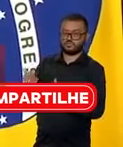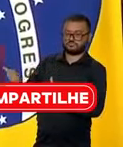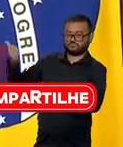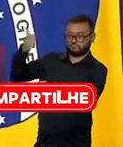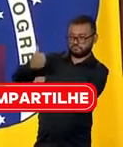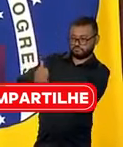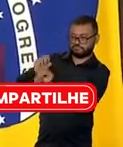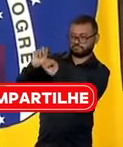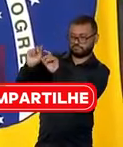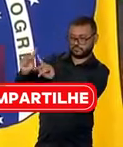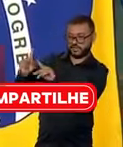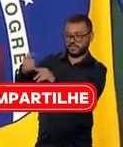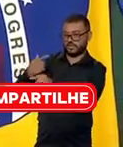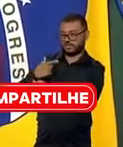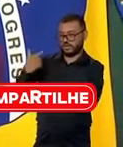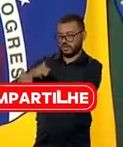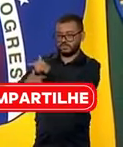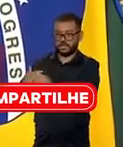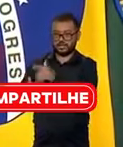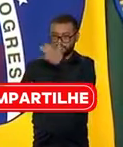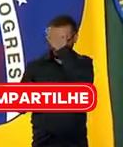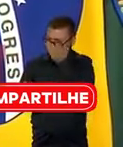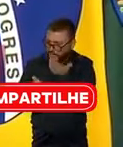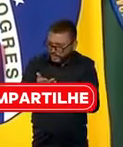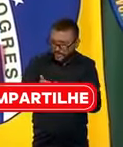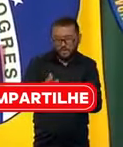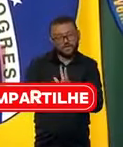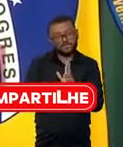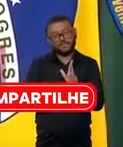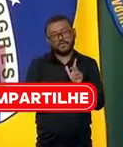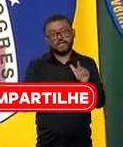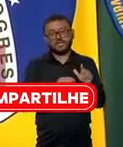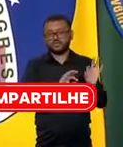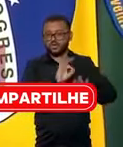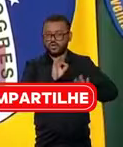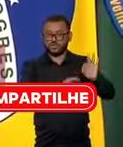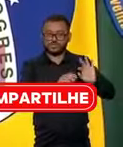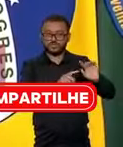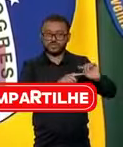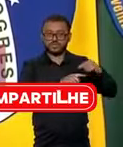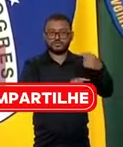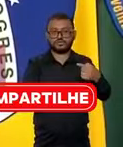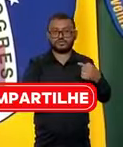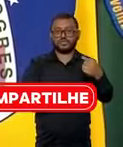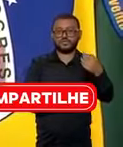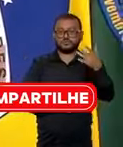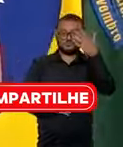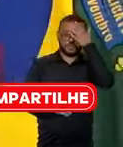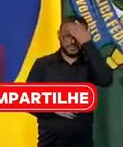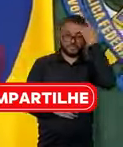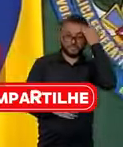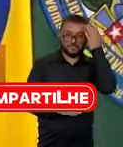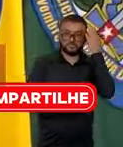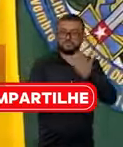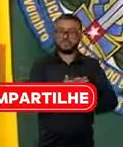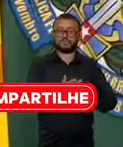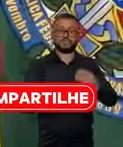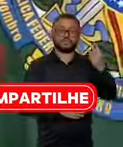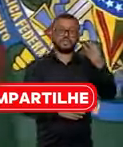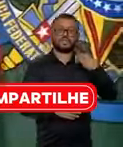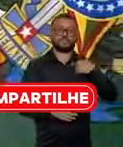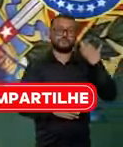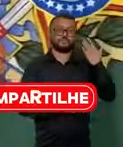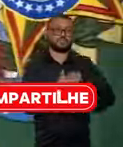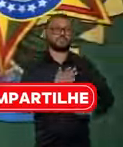quem perdeu se prepara para outras eleições, como eu me preparei depois de 3 derrotas aqui no Brasil.